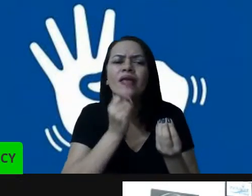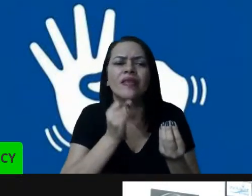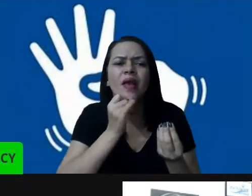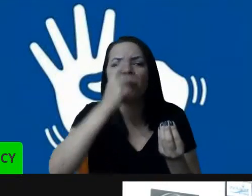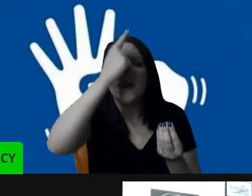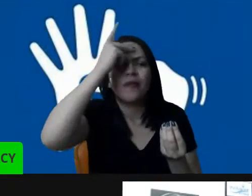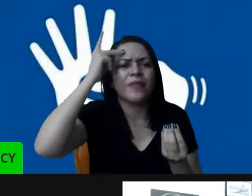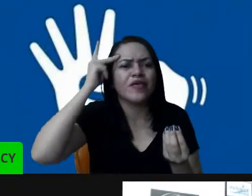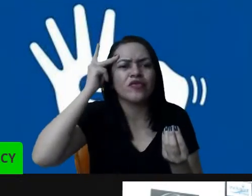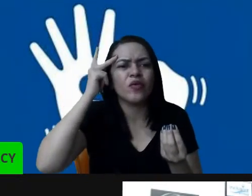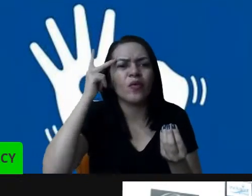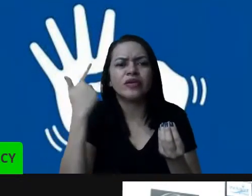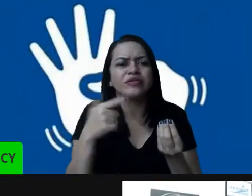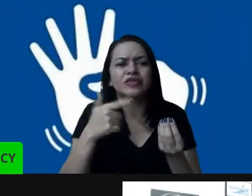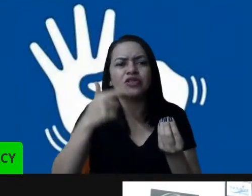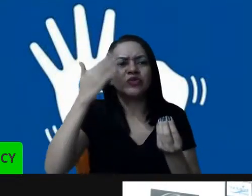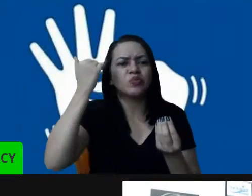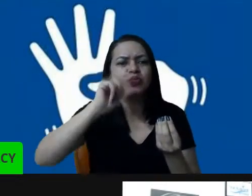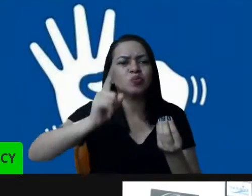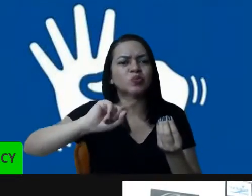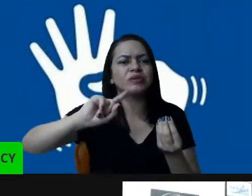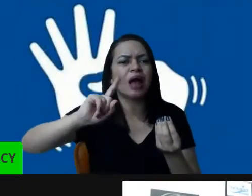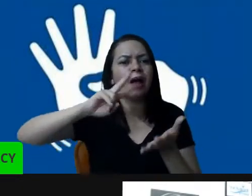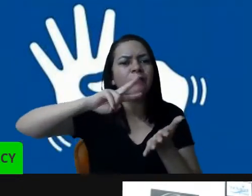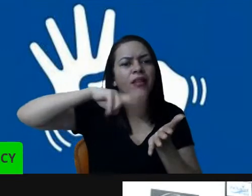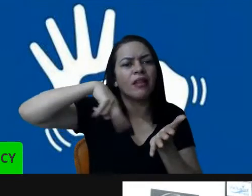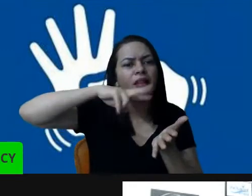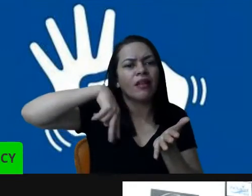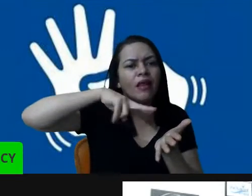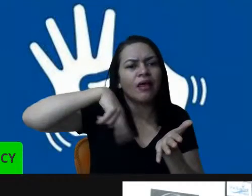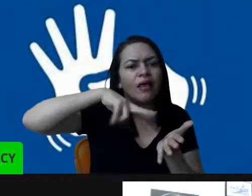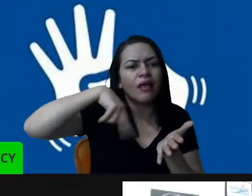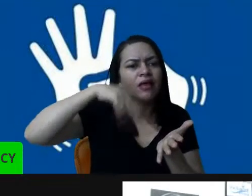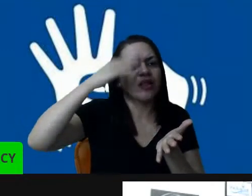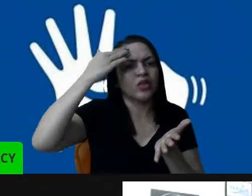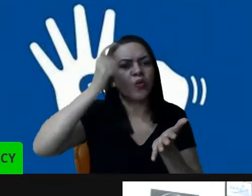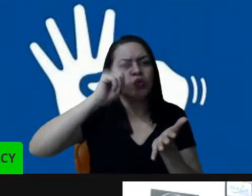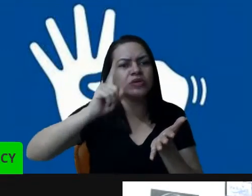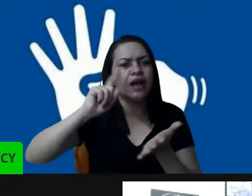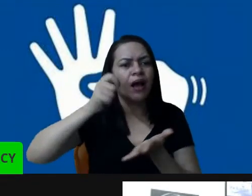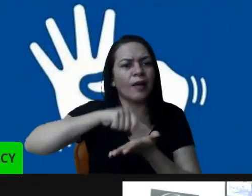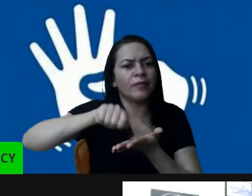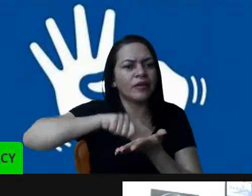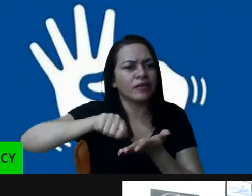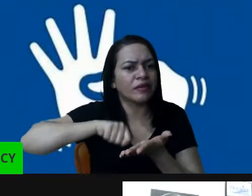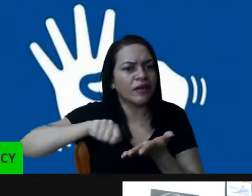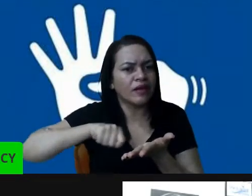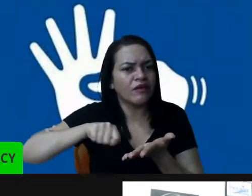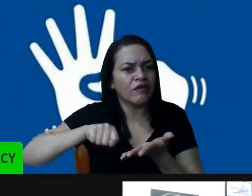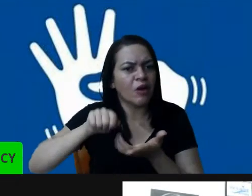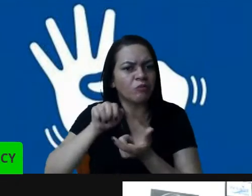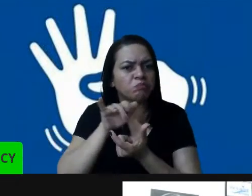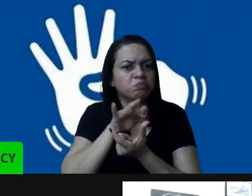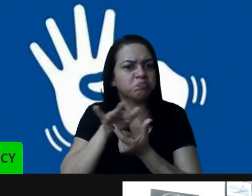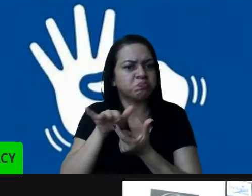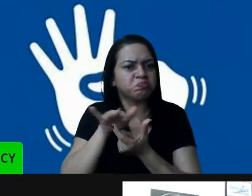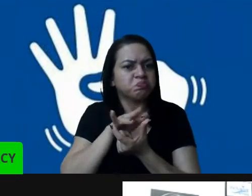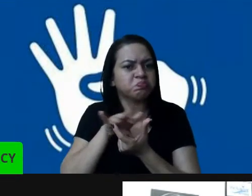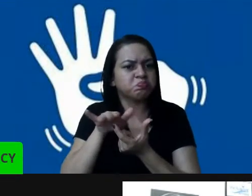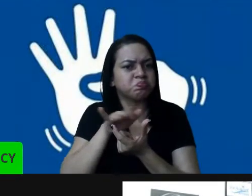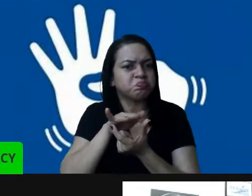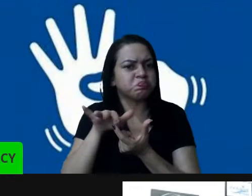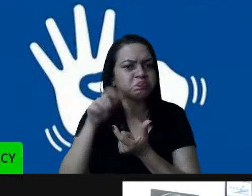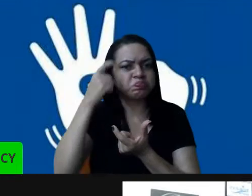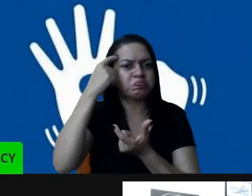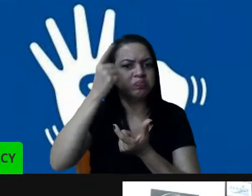disso tudo, né? Diante dessa informação toda que é para circular e é para circular de uma forma que consiga